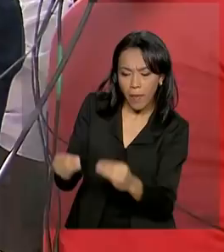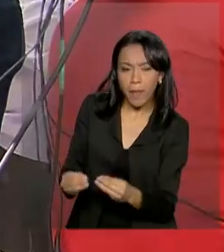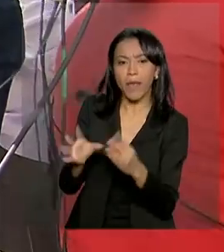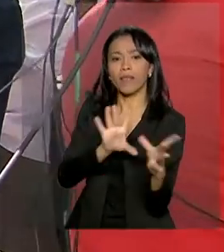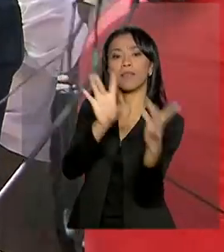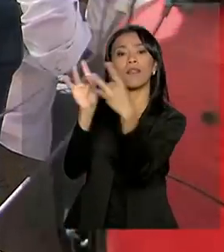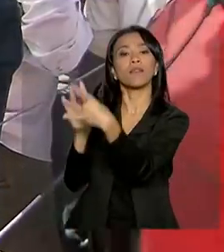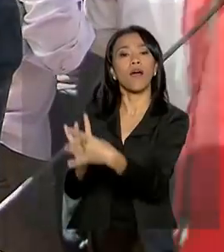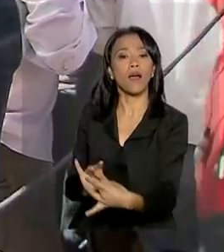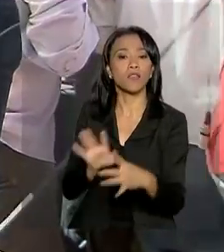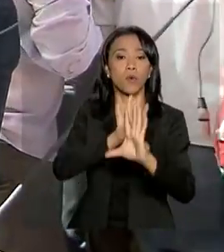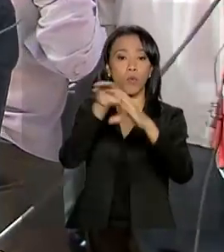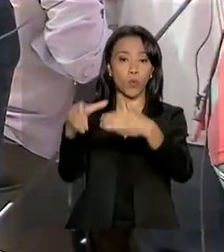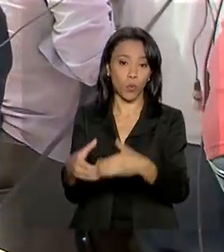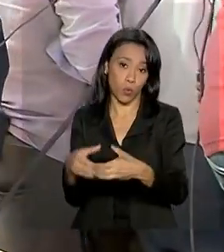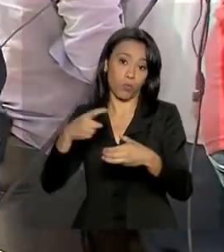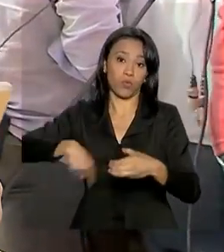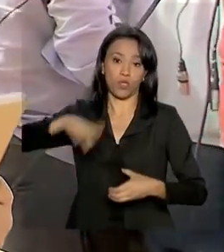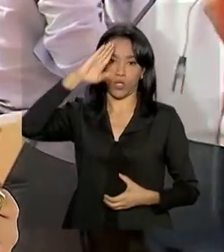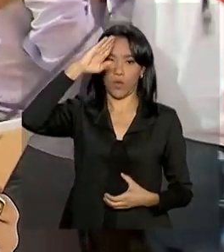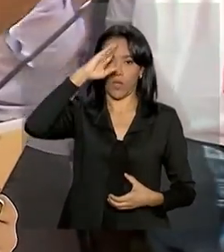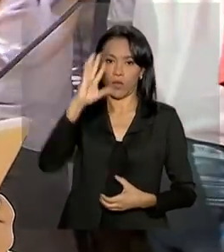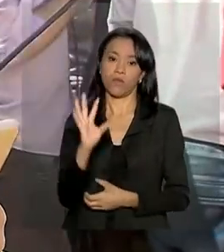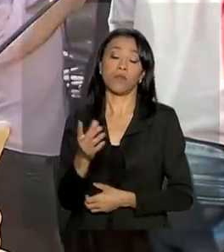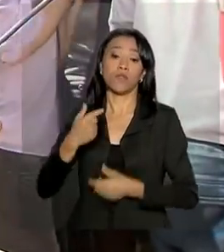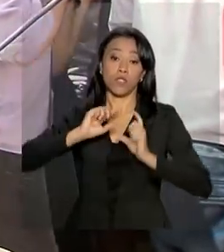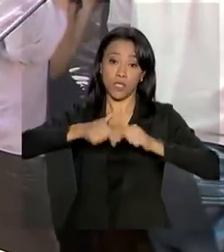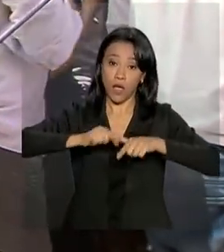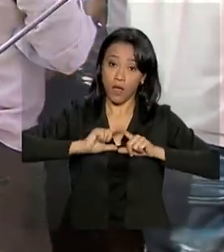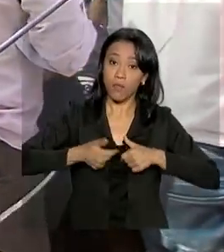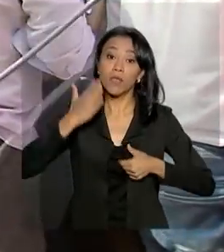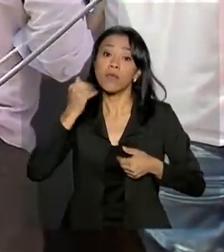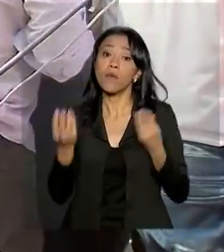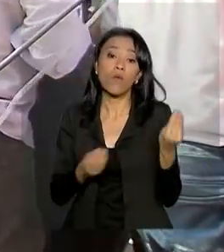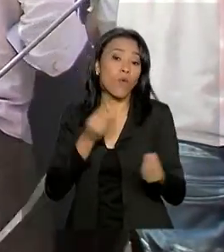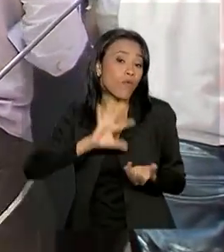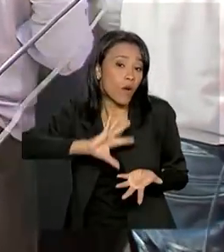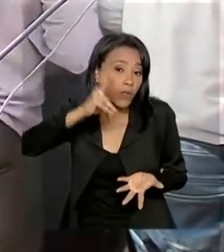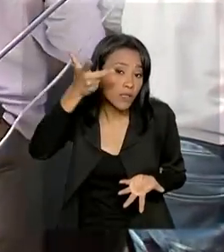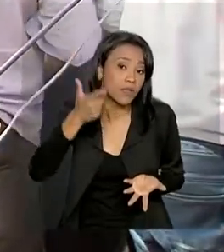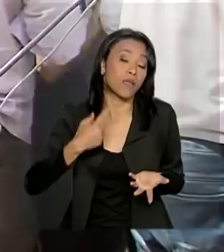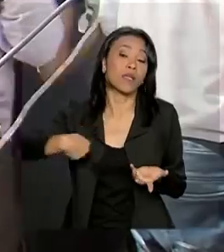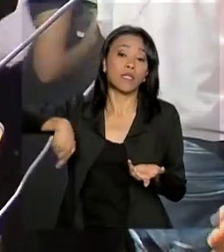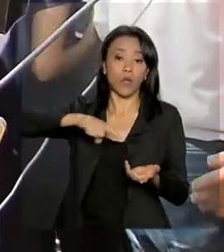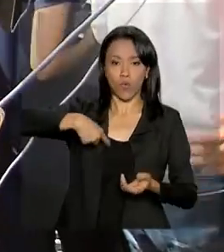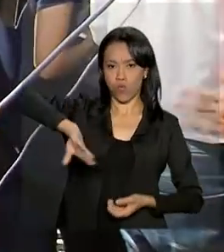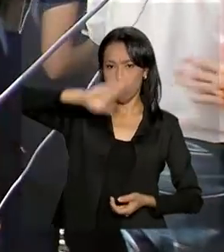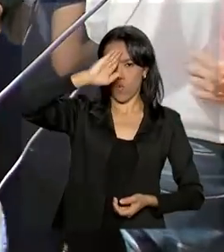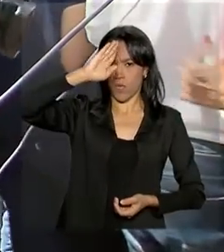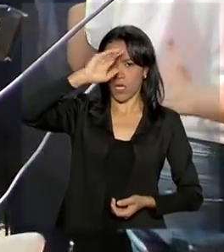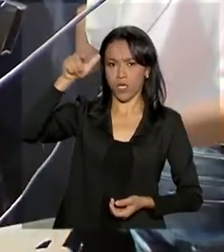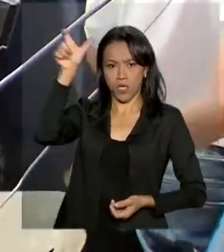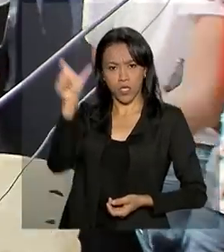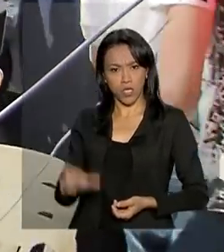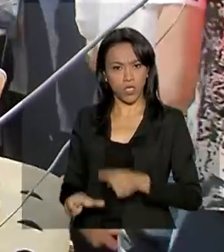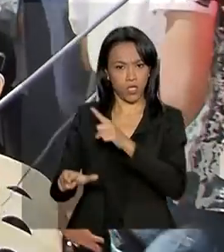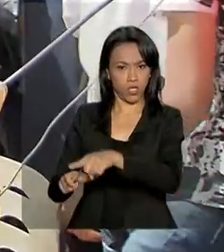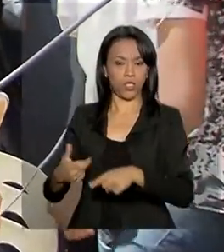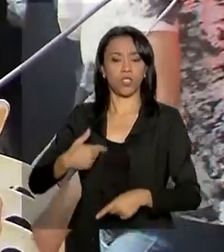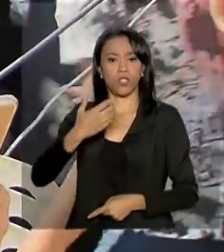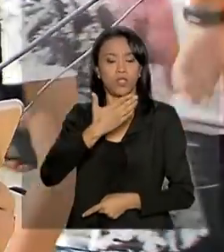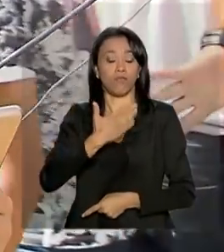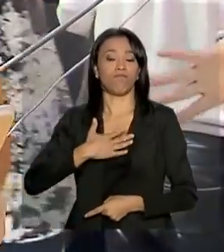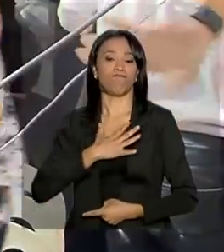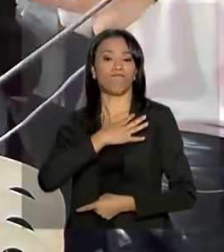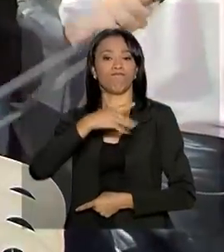para os militares israelenses e planejar como essa cooperação vai acontecer. O comandante da Tropa Militar de Israel, o coronel Golan